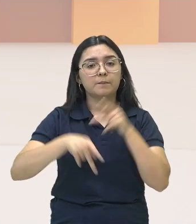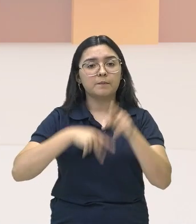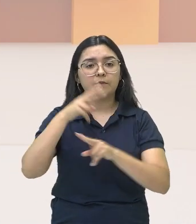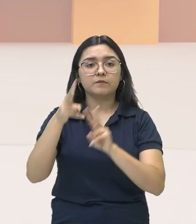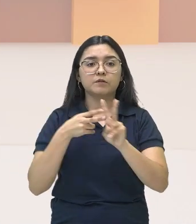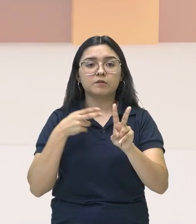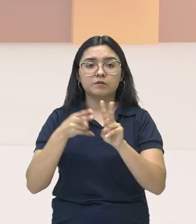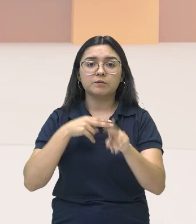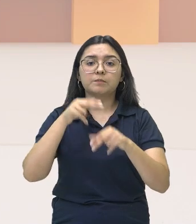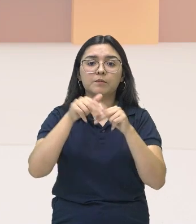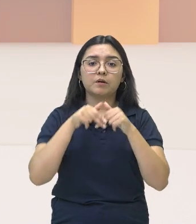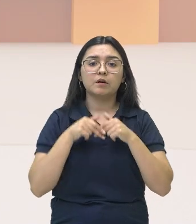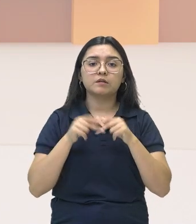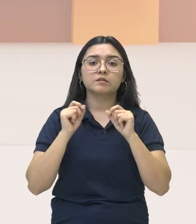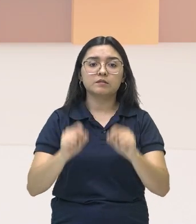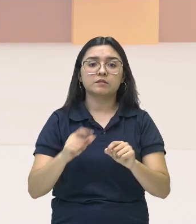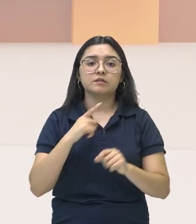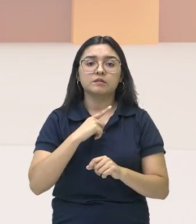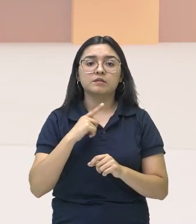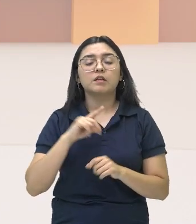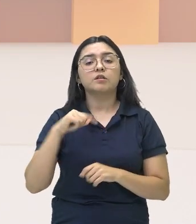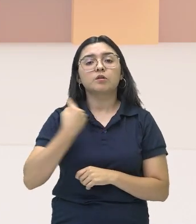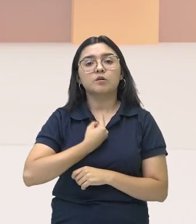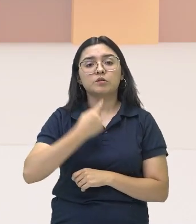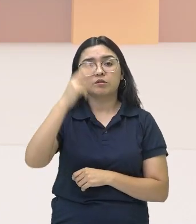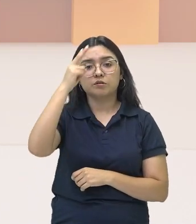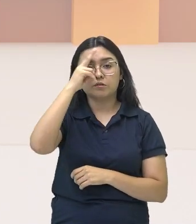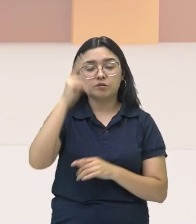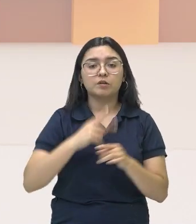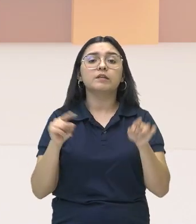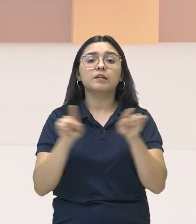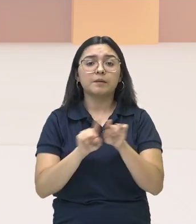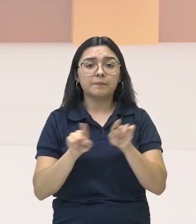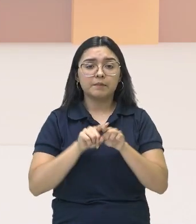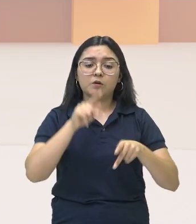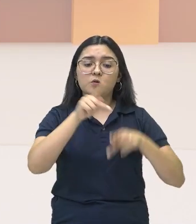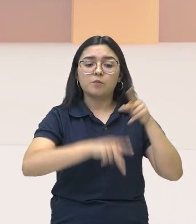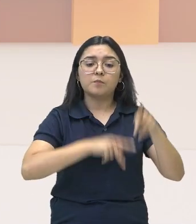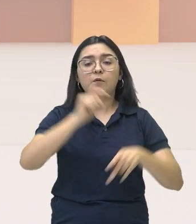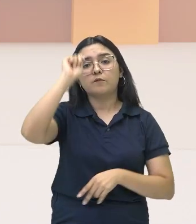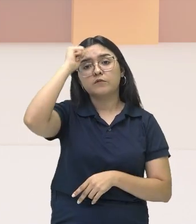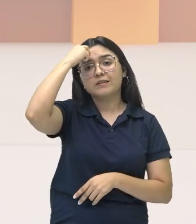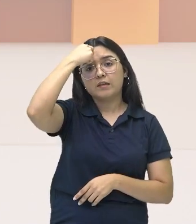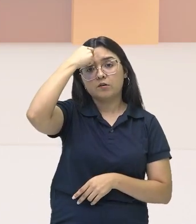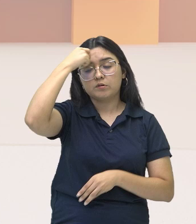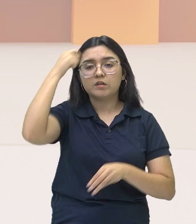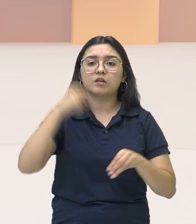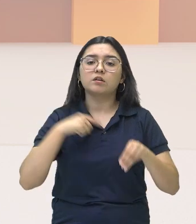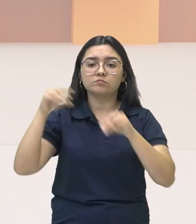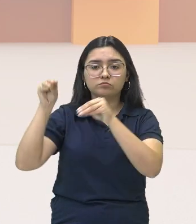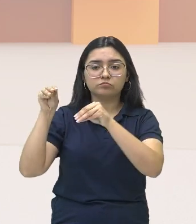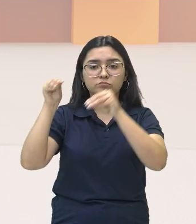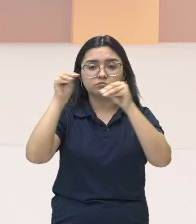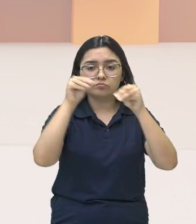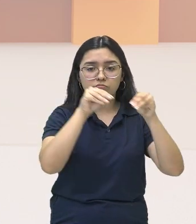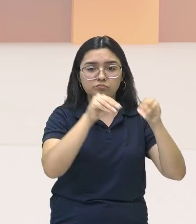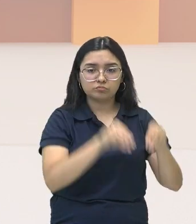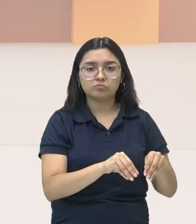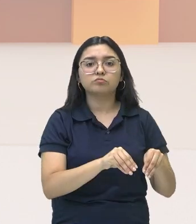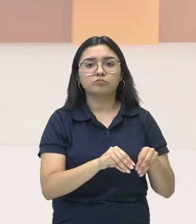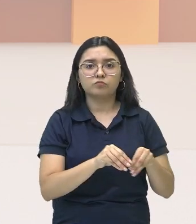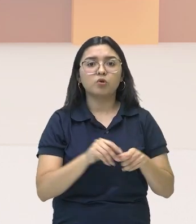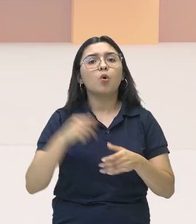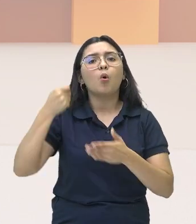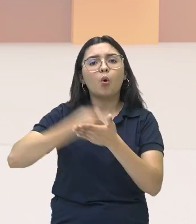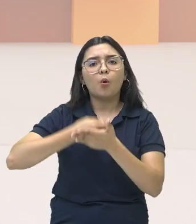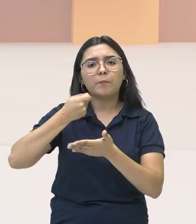fazem parte dessa nossa história, assim como os negros que vieram para cá, que foram trazidos à força